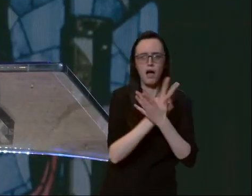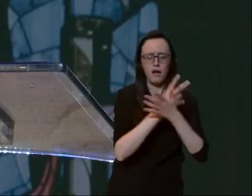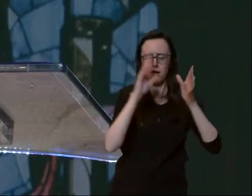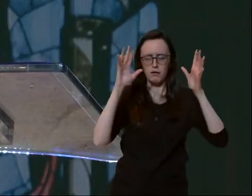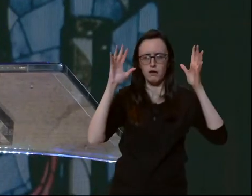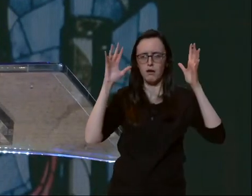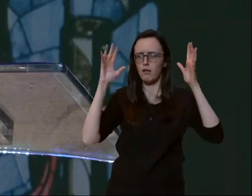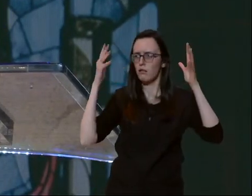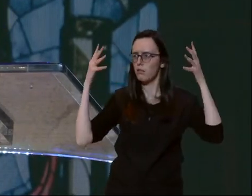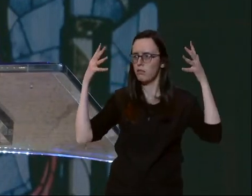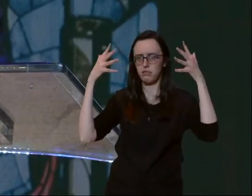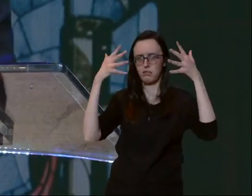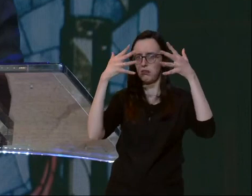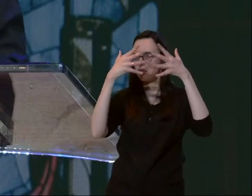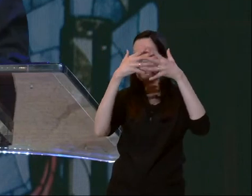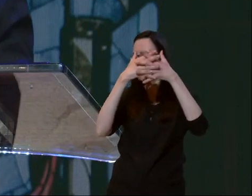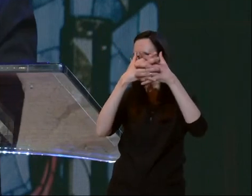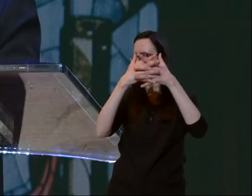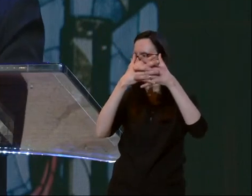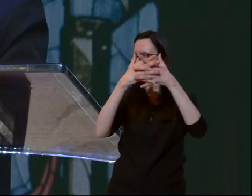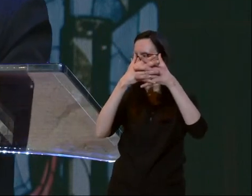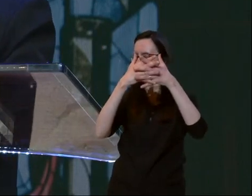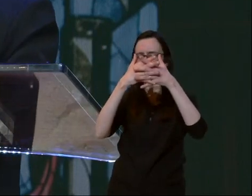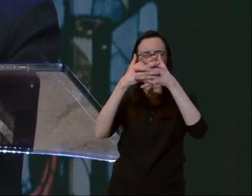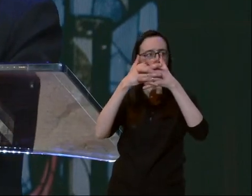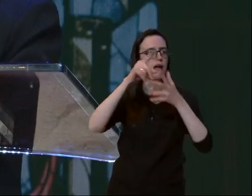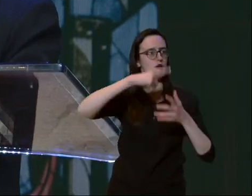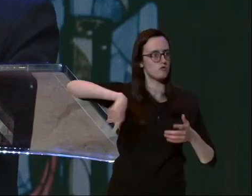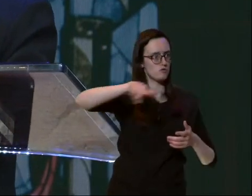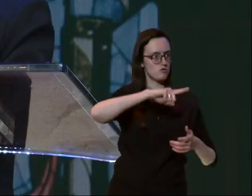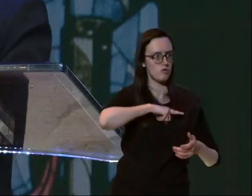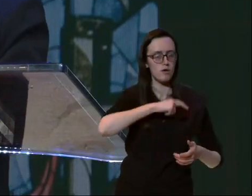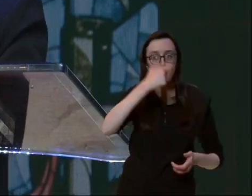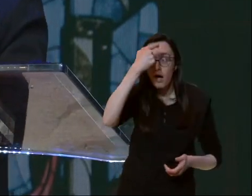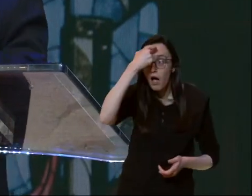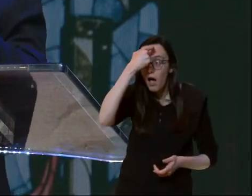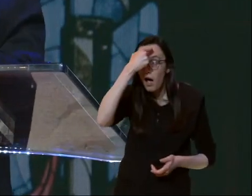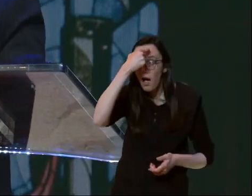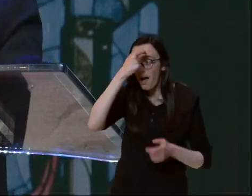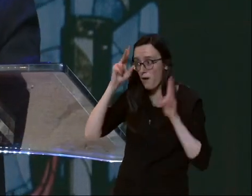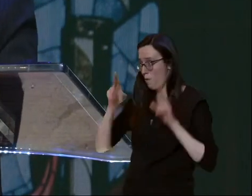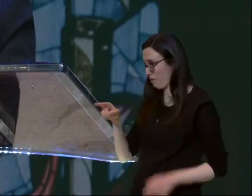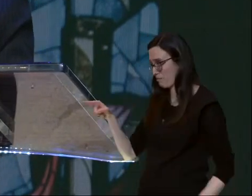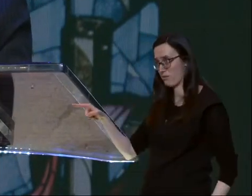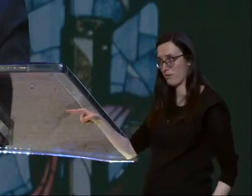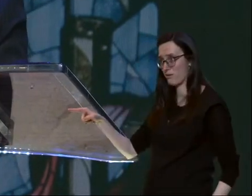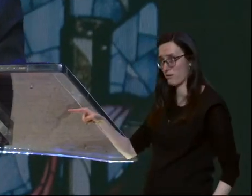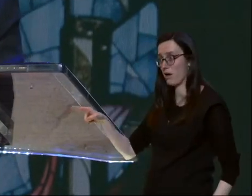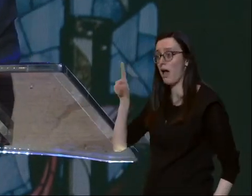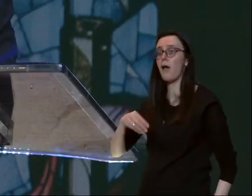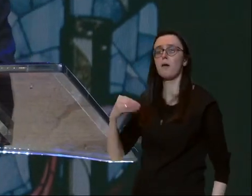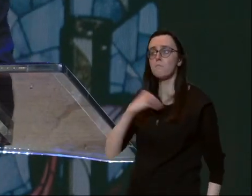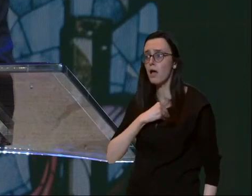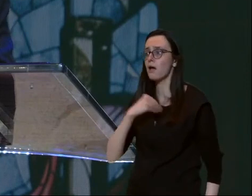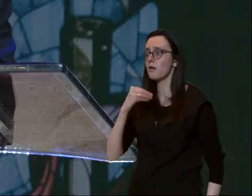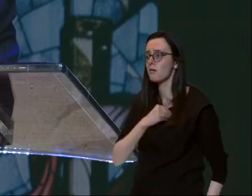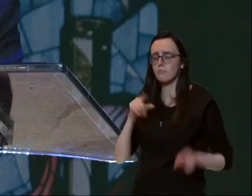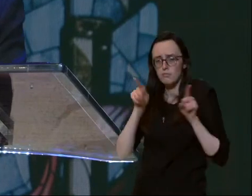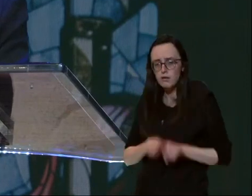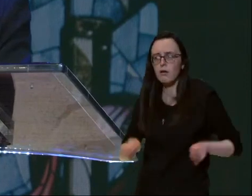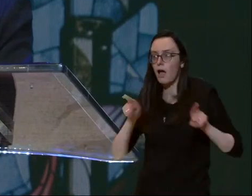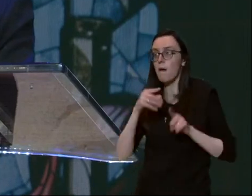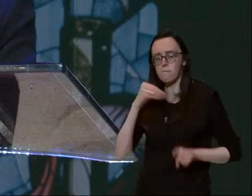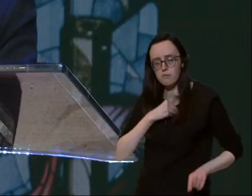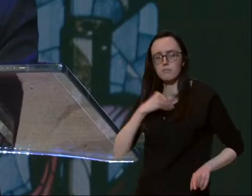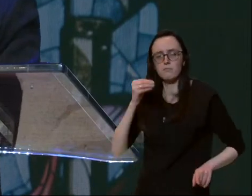errado. Para os seres humanos, ter consciência cauterizada é resultado do pecado